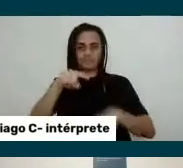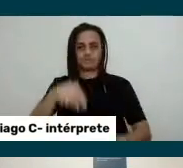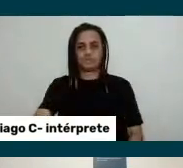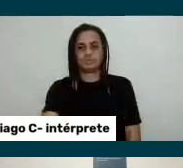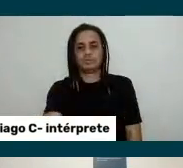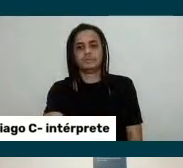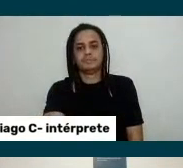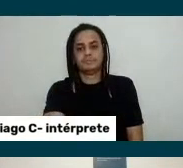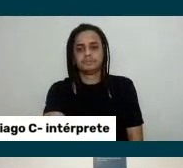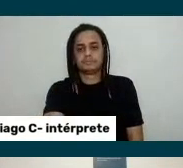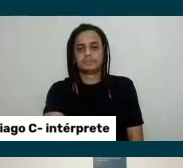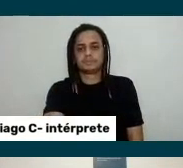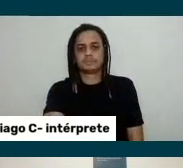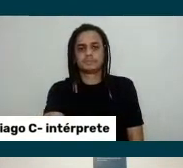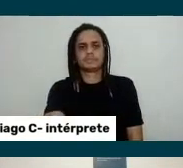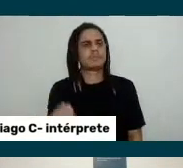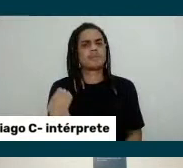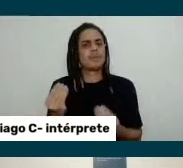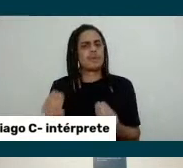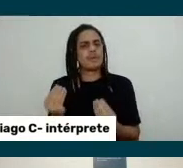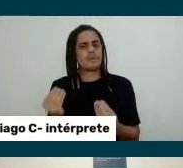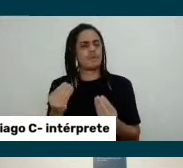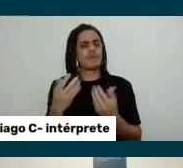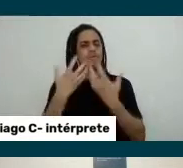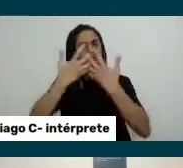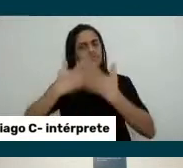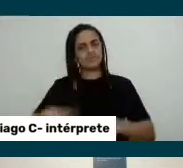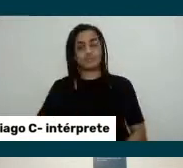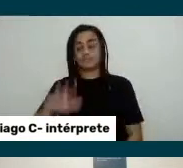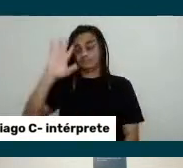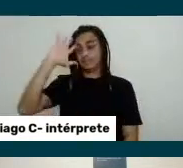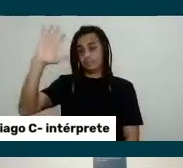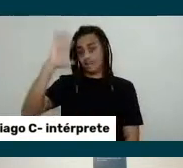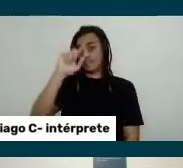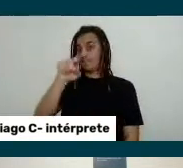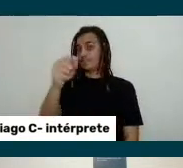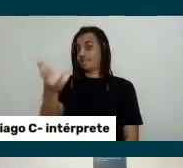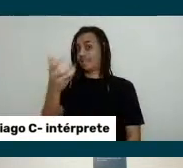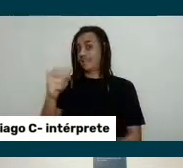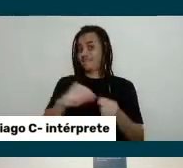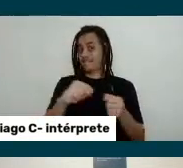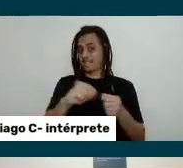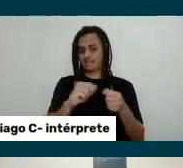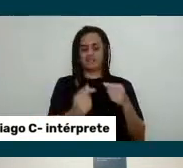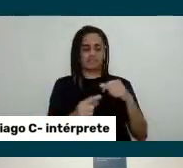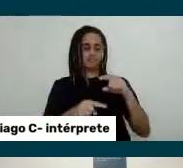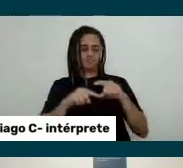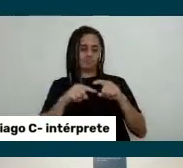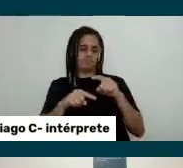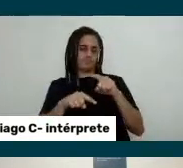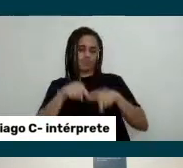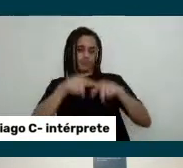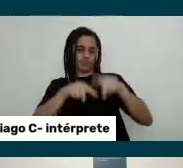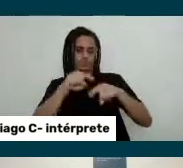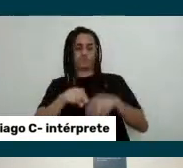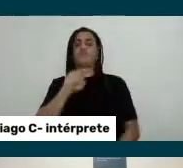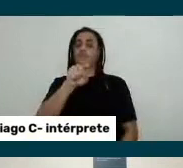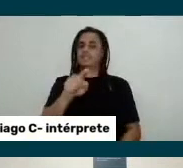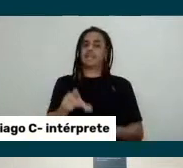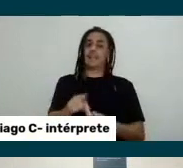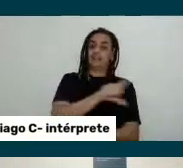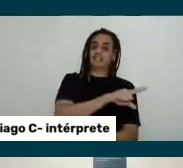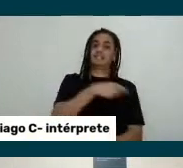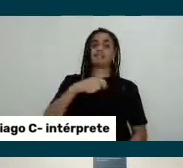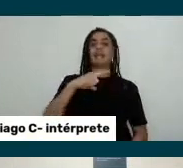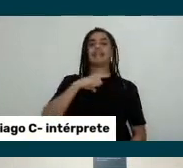como que isso funciona? Né? Como que seria esse processo? Então, vamos pensar que você quer fazer um produto. Então, você vai passar por uma etapa de ideação, Eu não quero falar